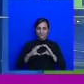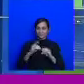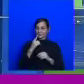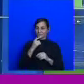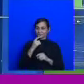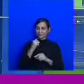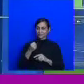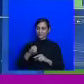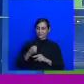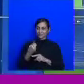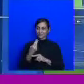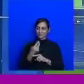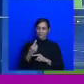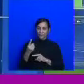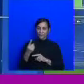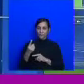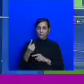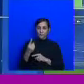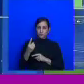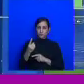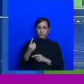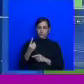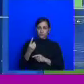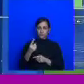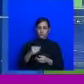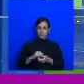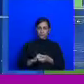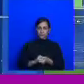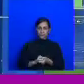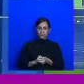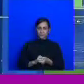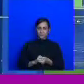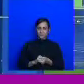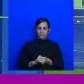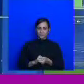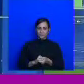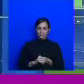Bola vermelha, número 21. Vermelha, 21.